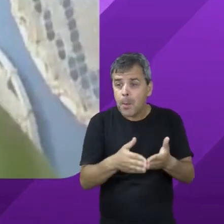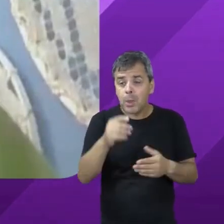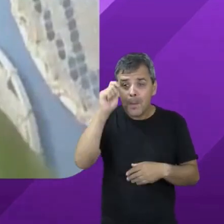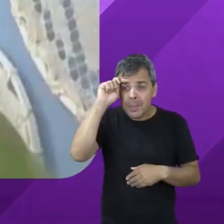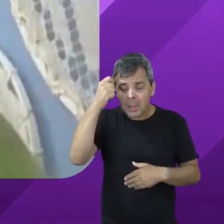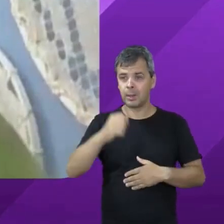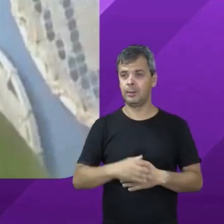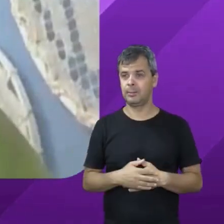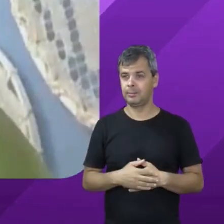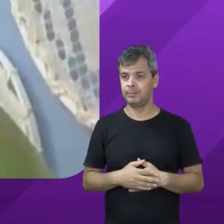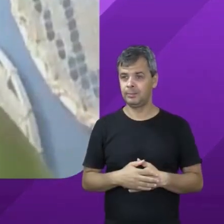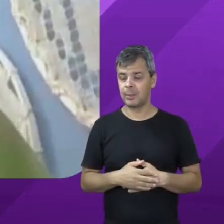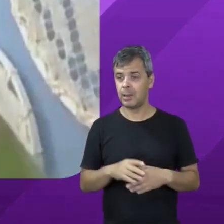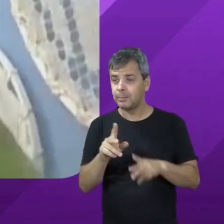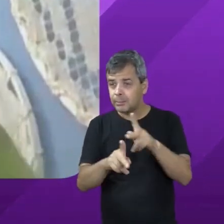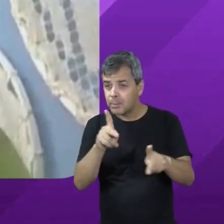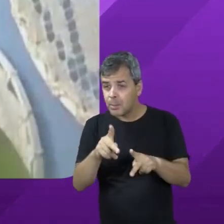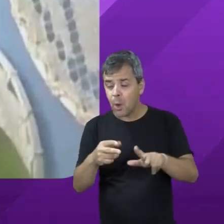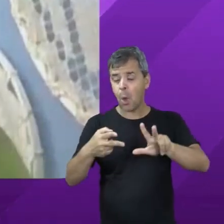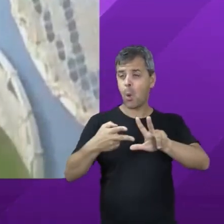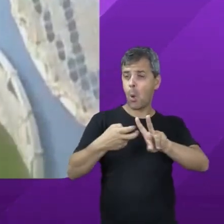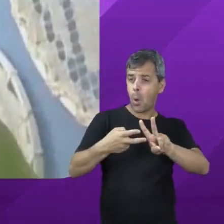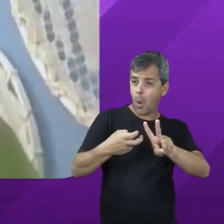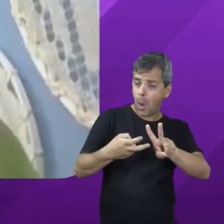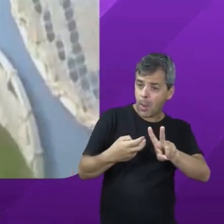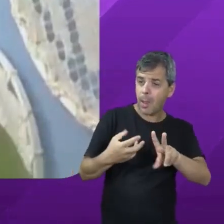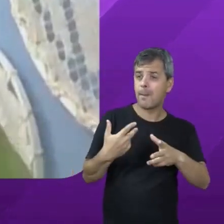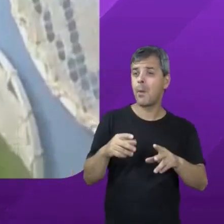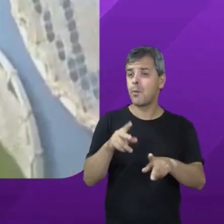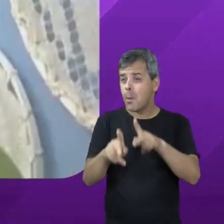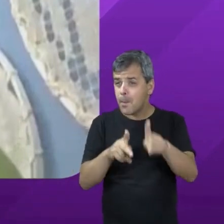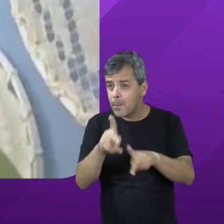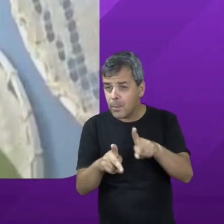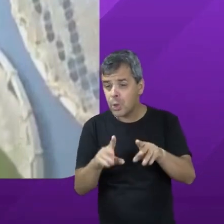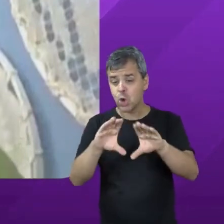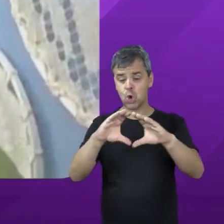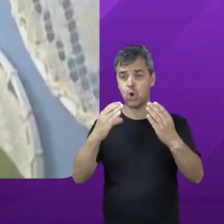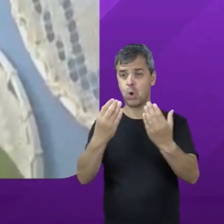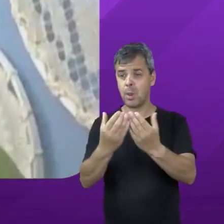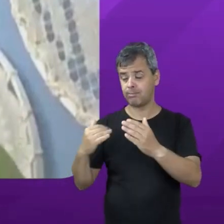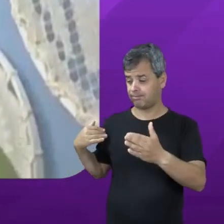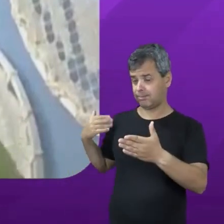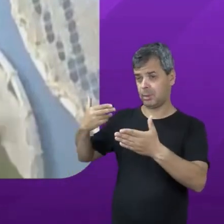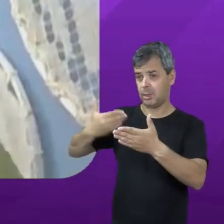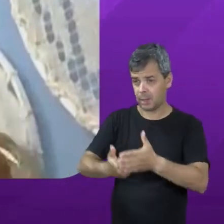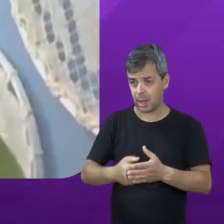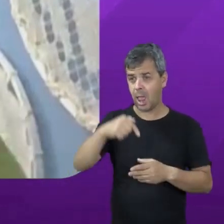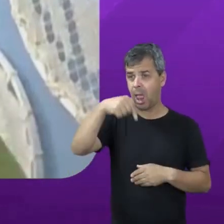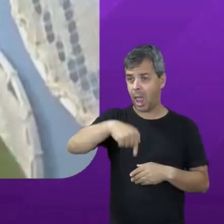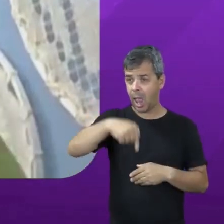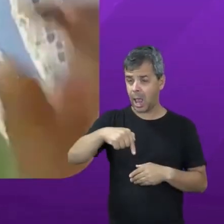negra, povos originários, povos indígenas, povos e comunidades tradicionais.